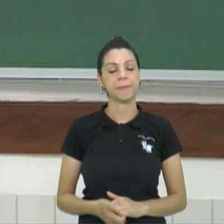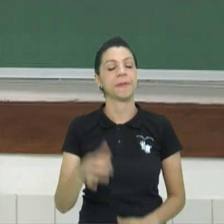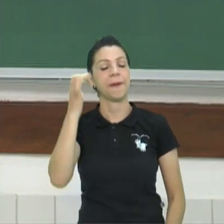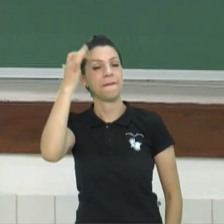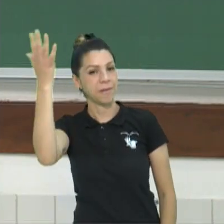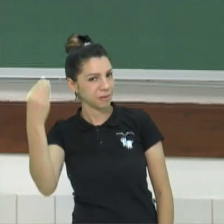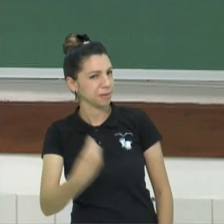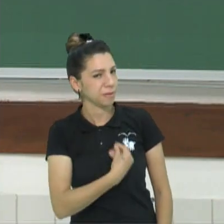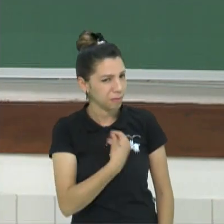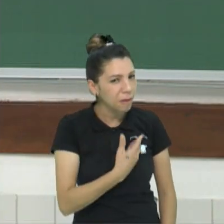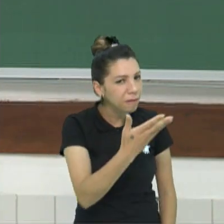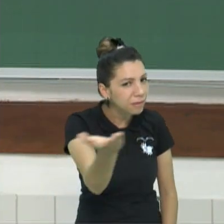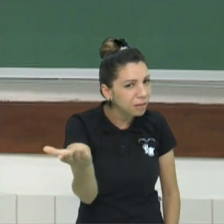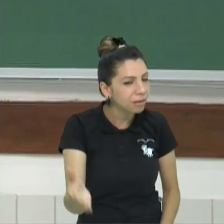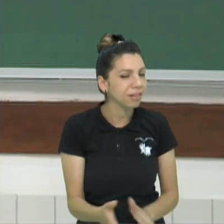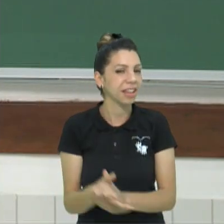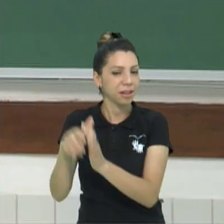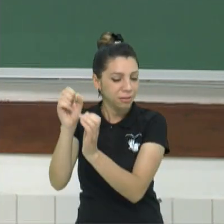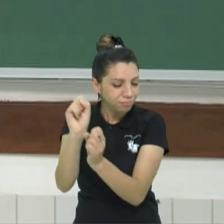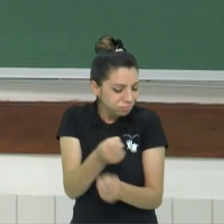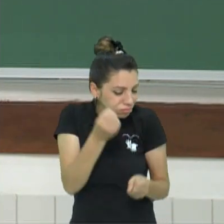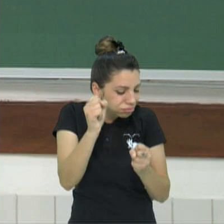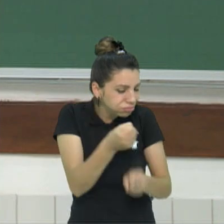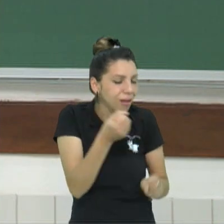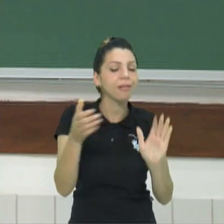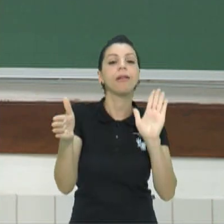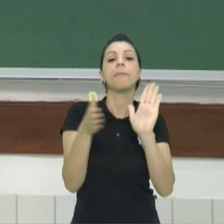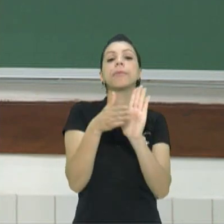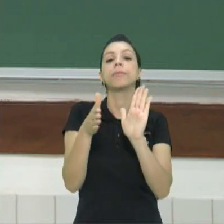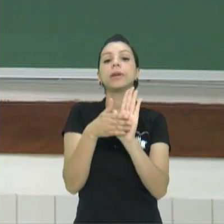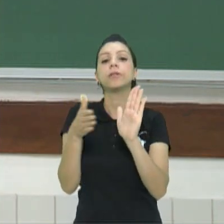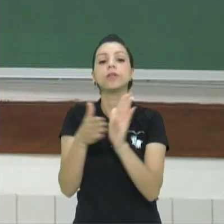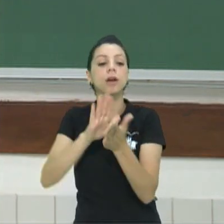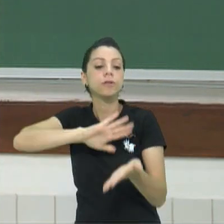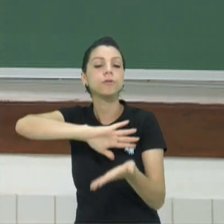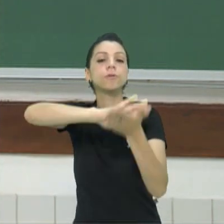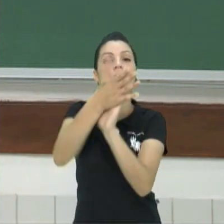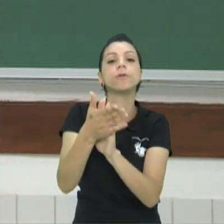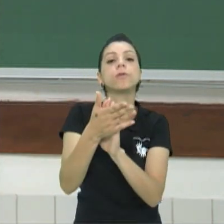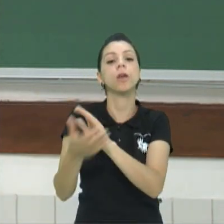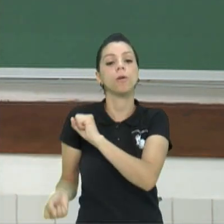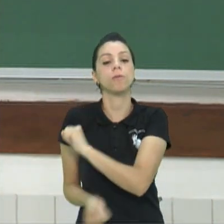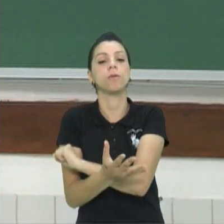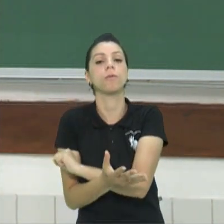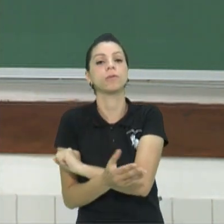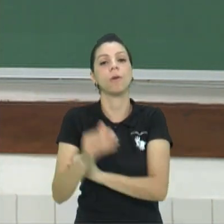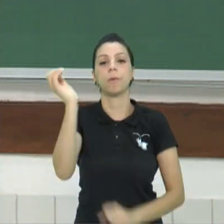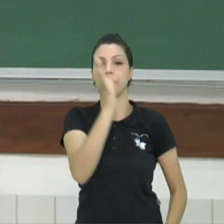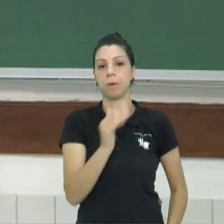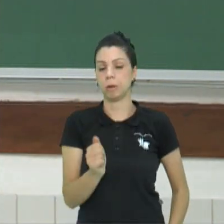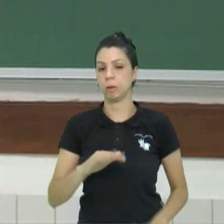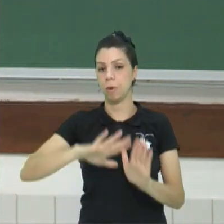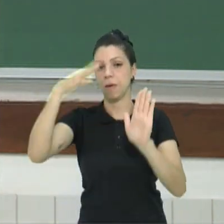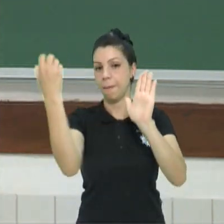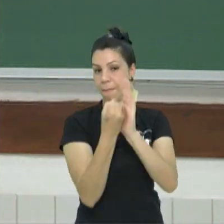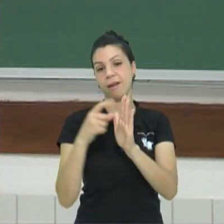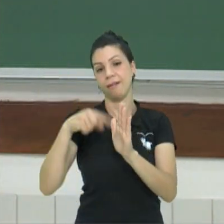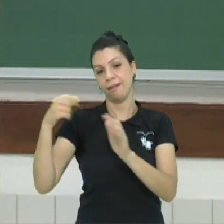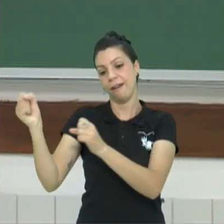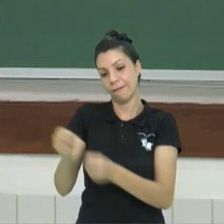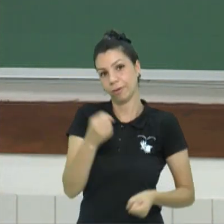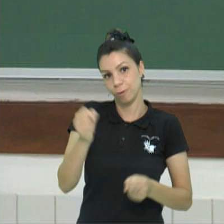Facilitei sua vida. Vassoura. Quem prometia acabar com a corrupção no Brasil usando a vassoura como símbolo? Claro,